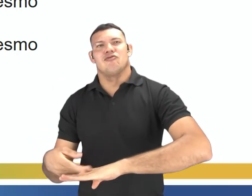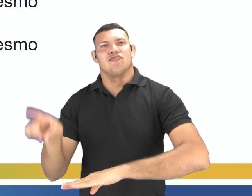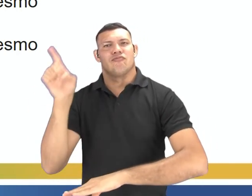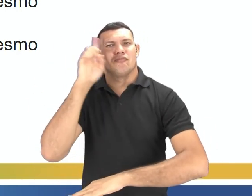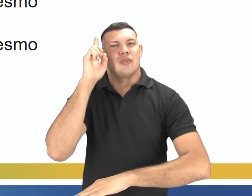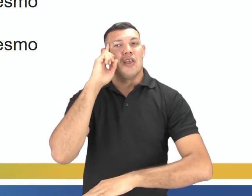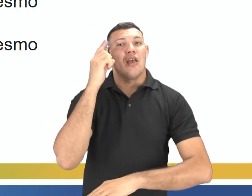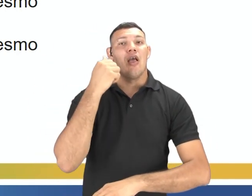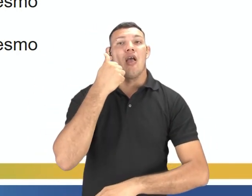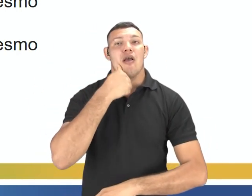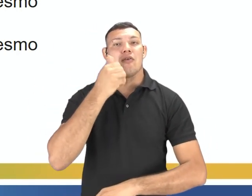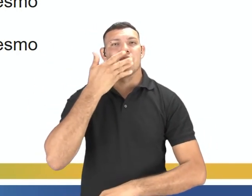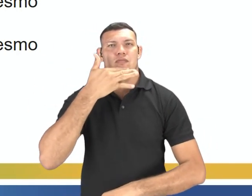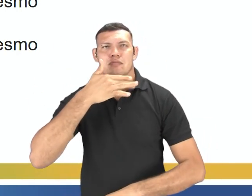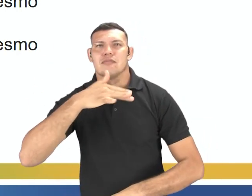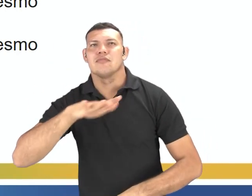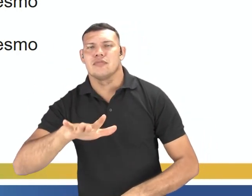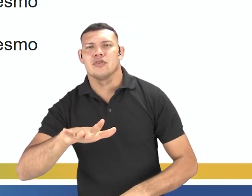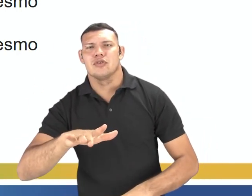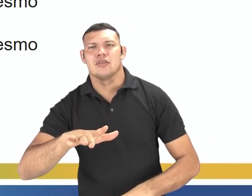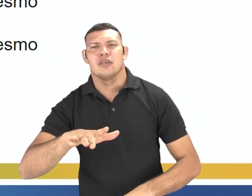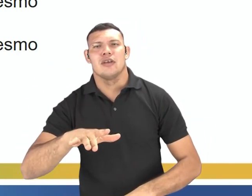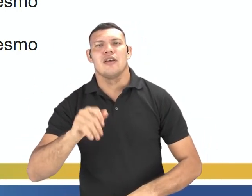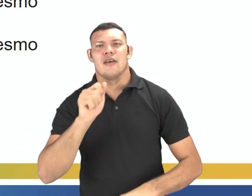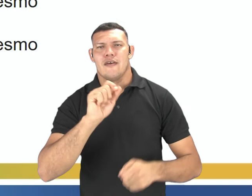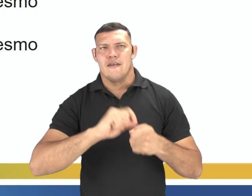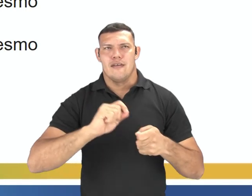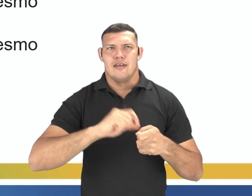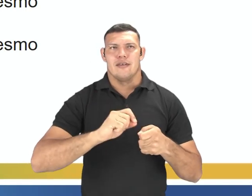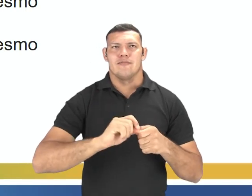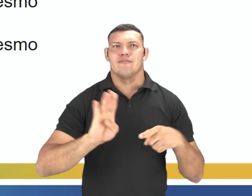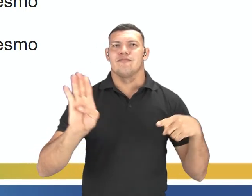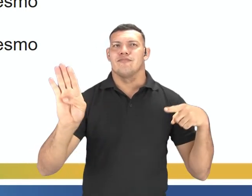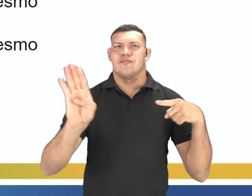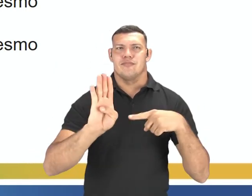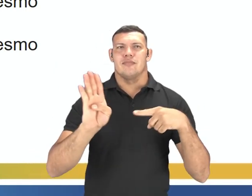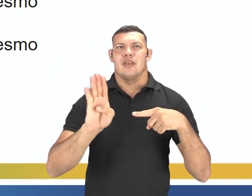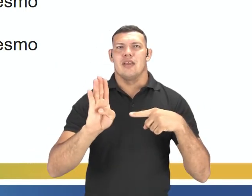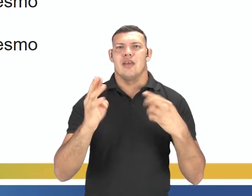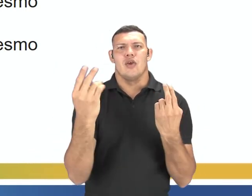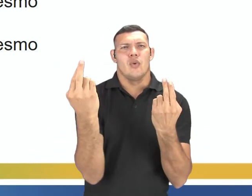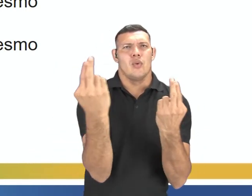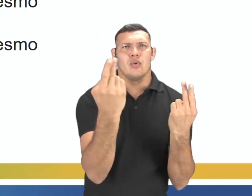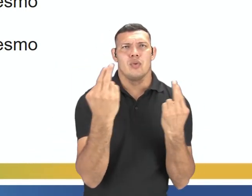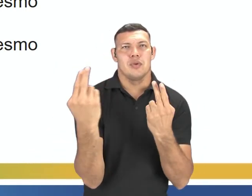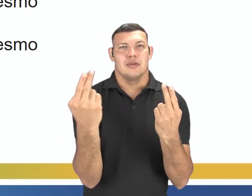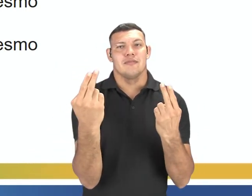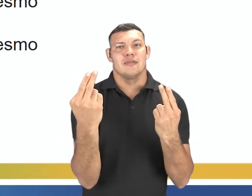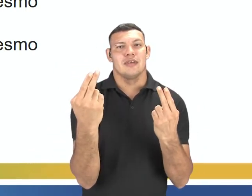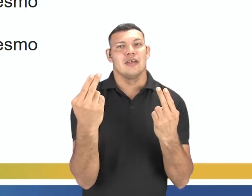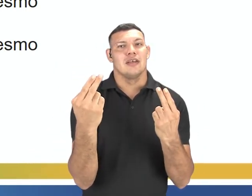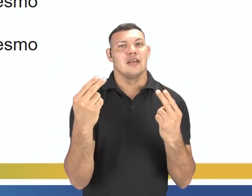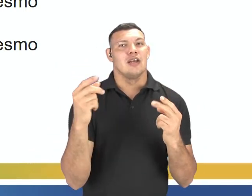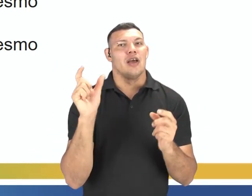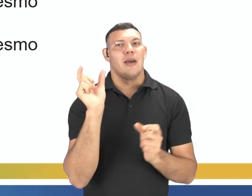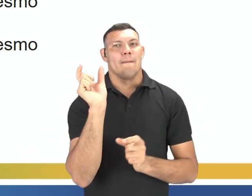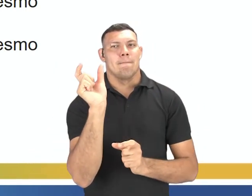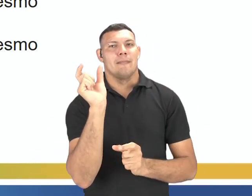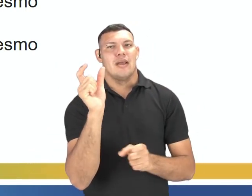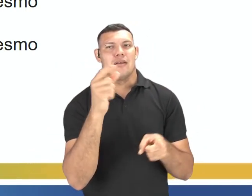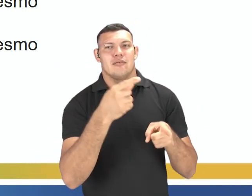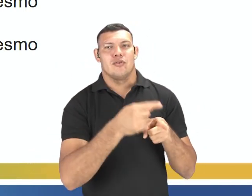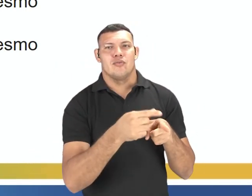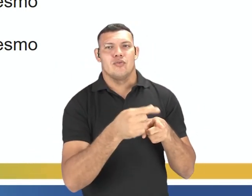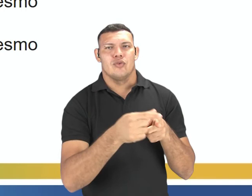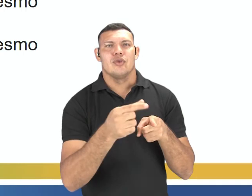da semelhança de som da palavra cesta, sexta e sexta, mas